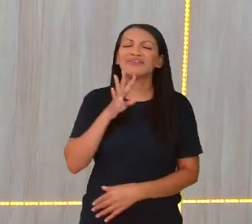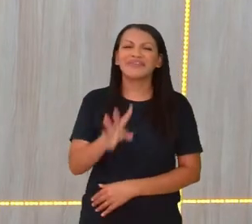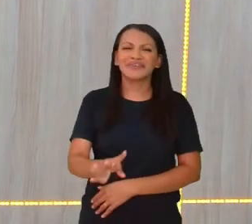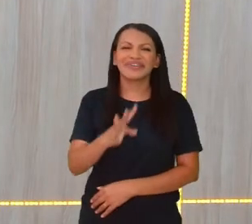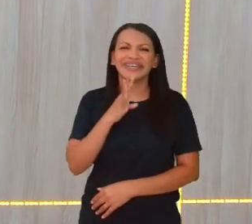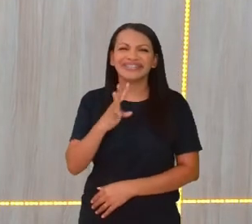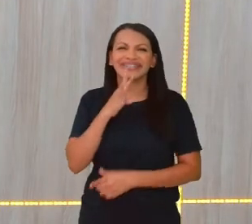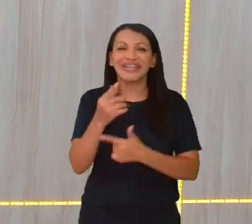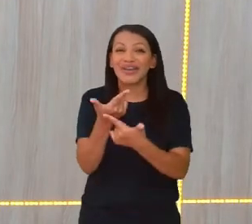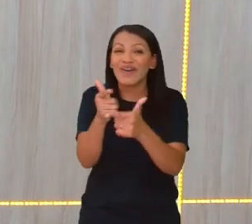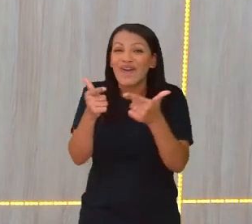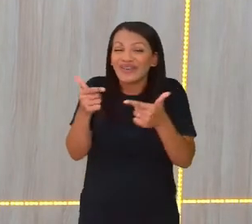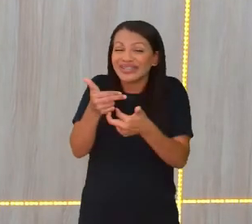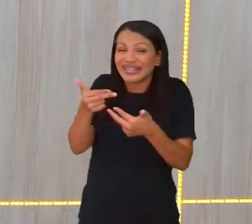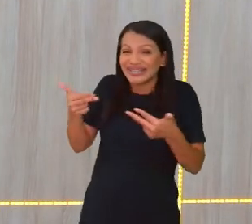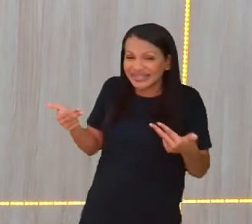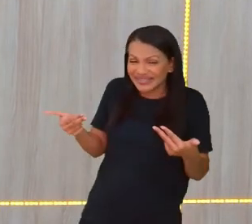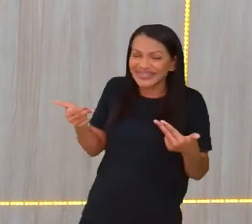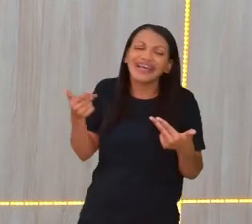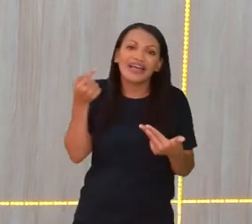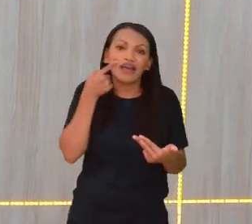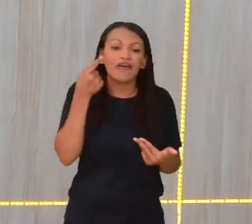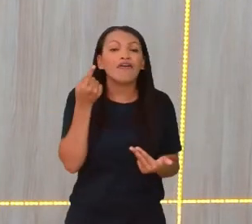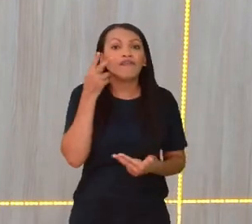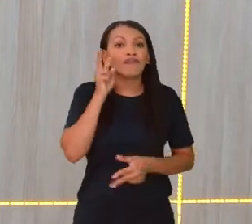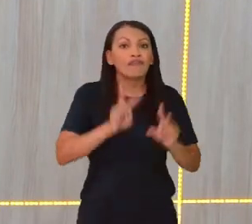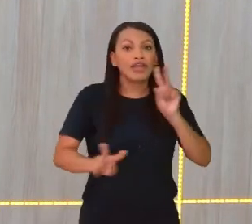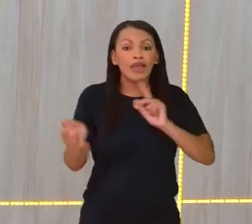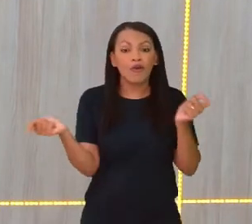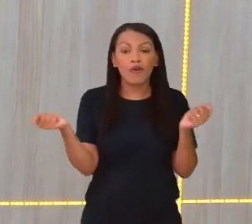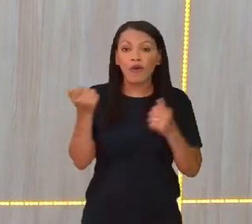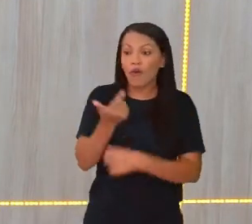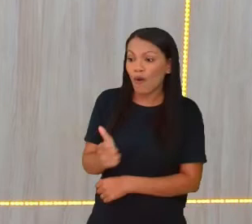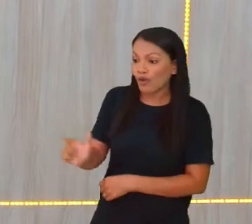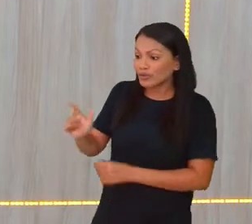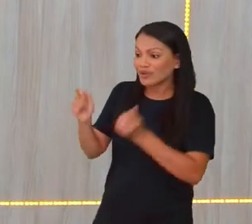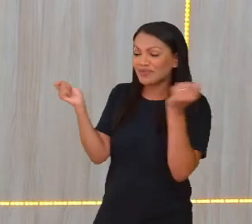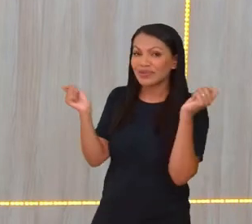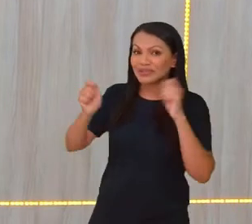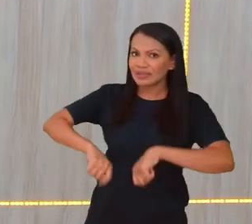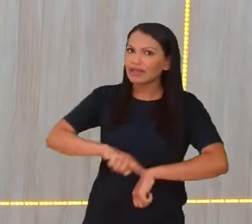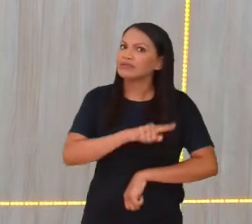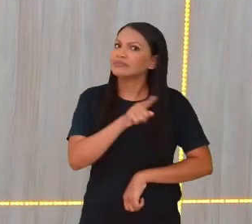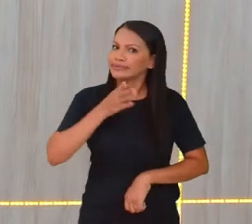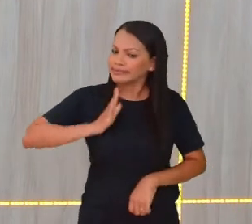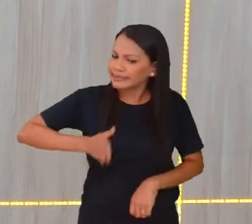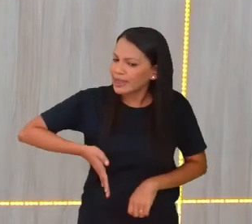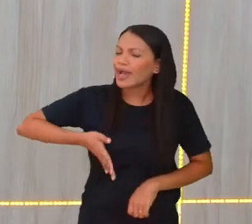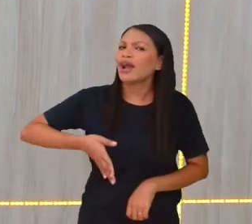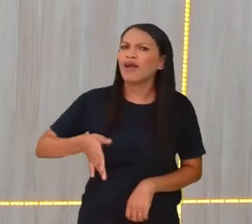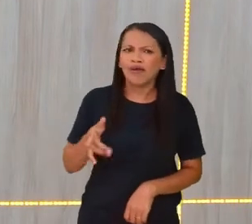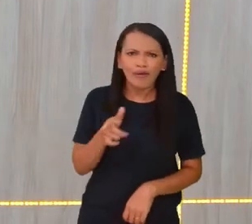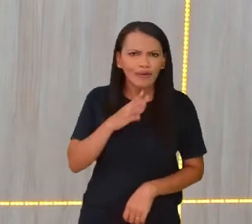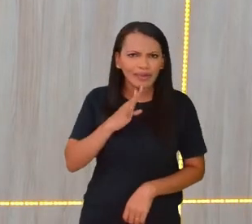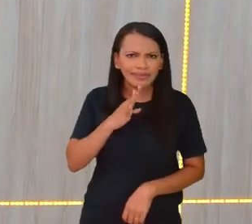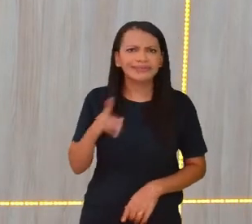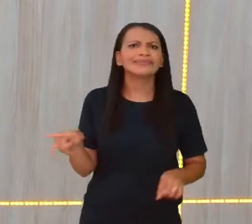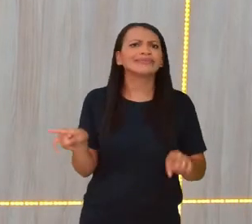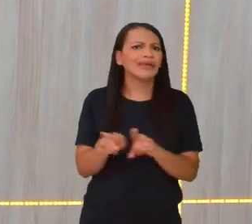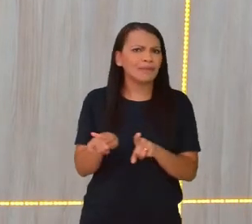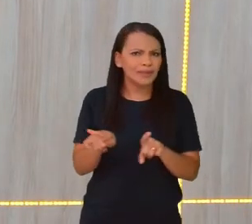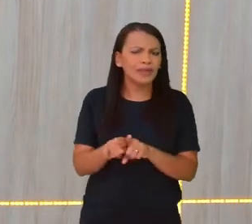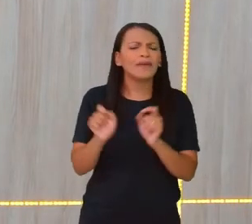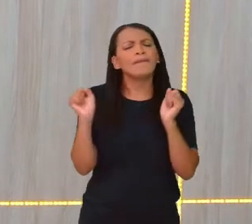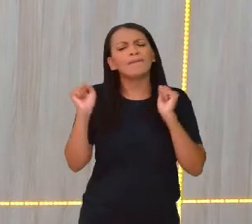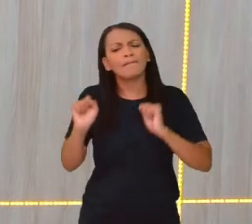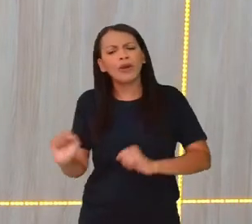conhecer outras coisas, né? Vem outras possibilidades. E caso vocês já conheçam também, vão poder aí